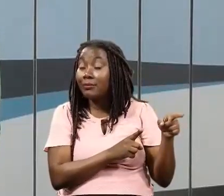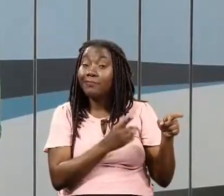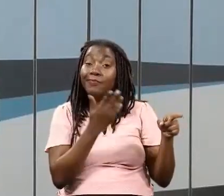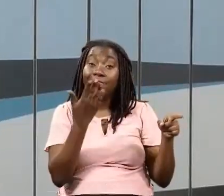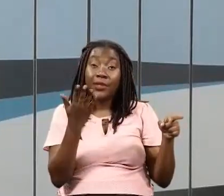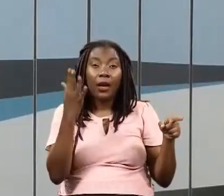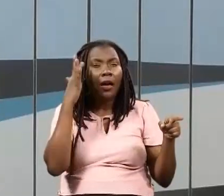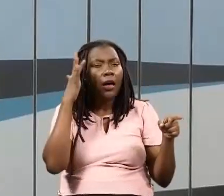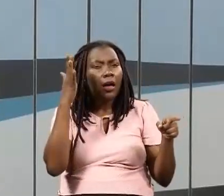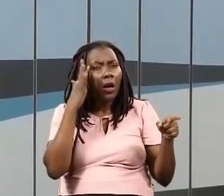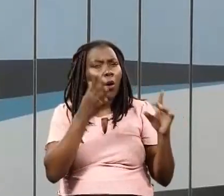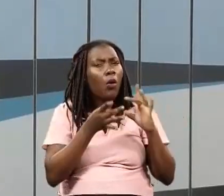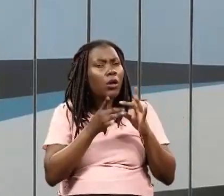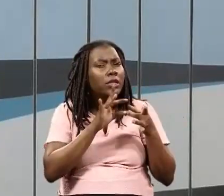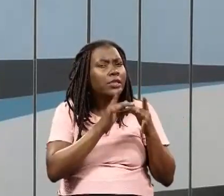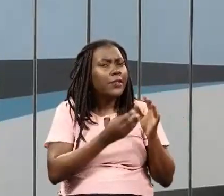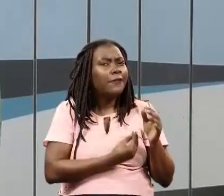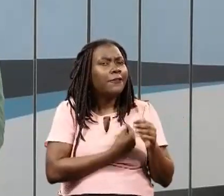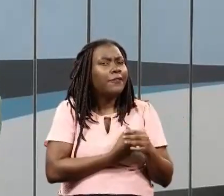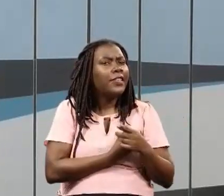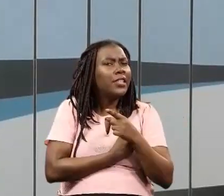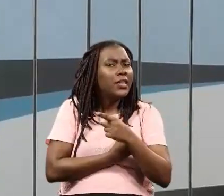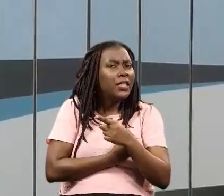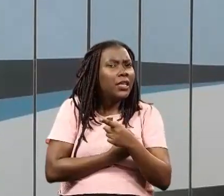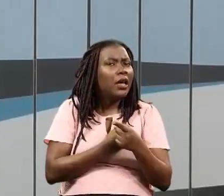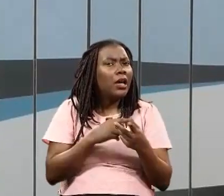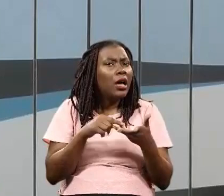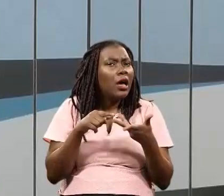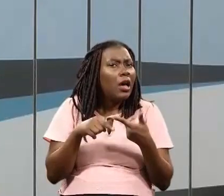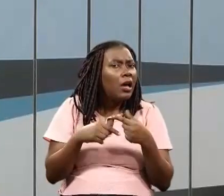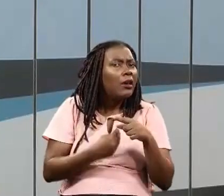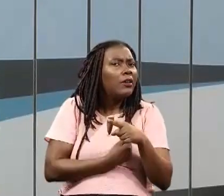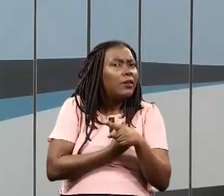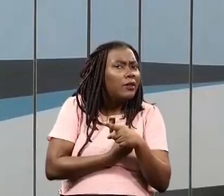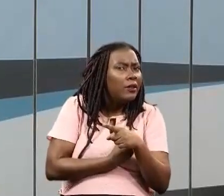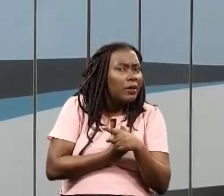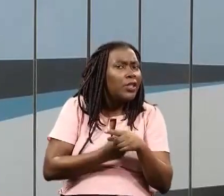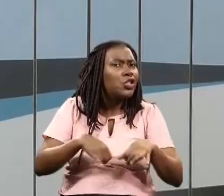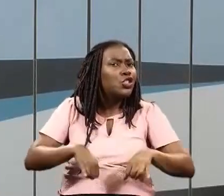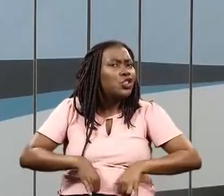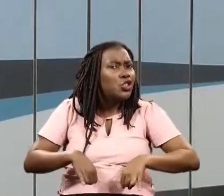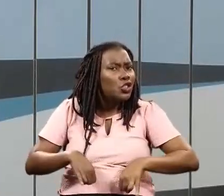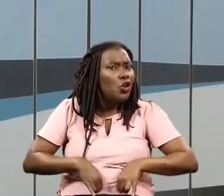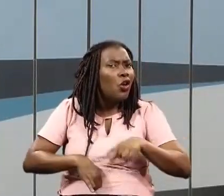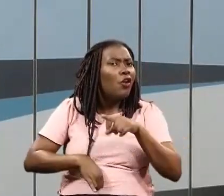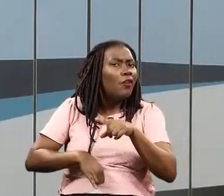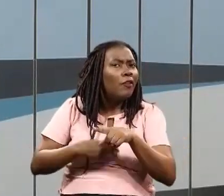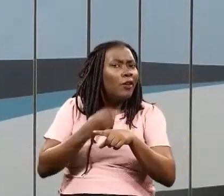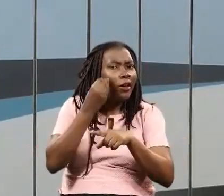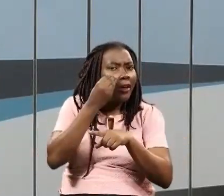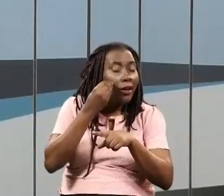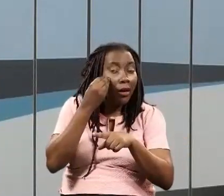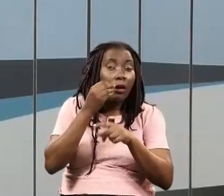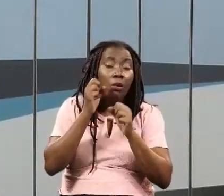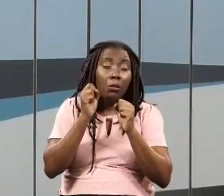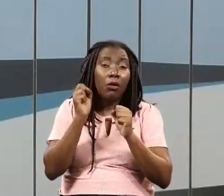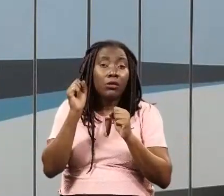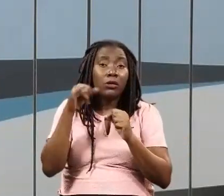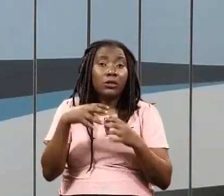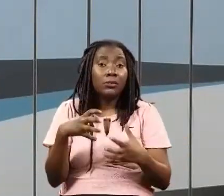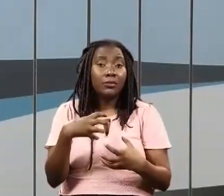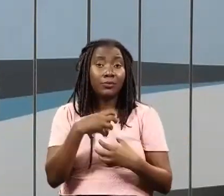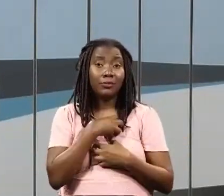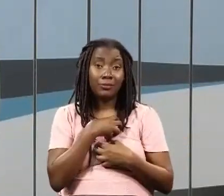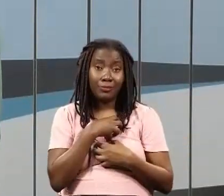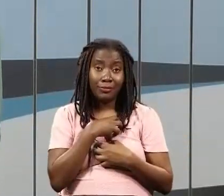vamos pensar no contexto de vida que essa pessoa está vivendo, as condições de vida que ela está passando, os sofrimentos que ela está vivenciando, isso pode sim ser um gatilho, né?